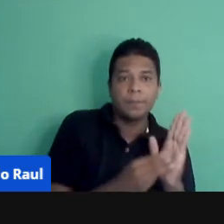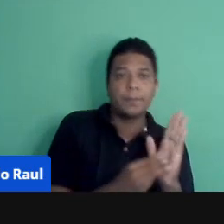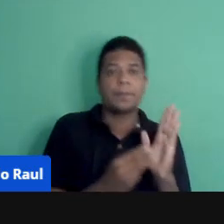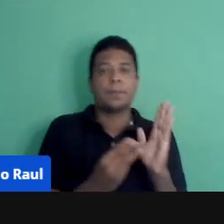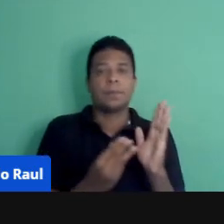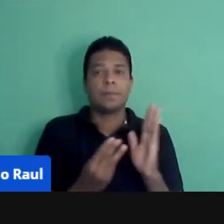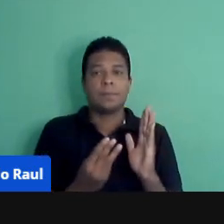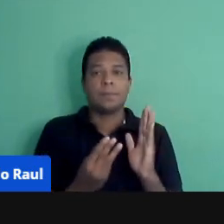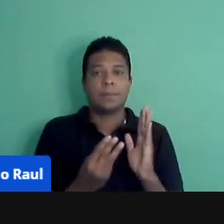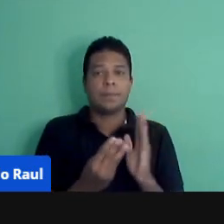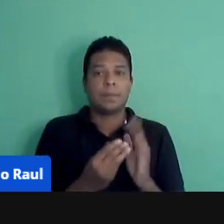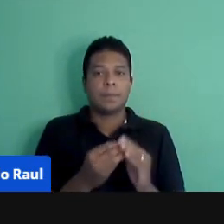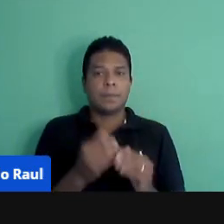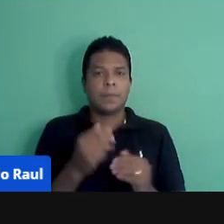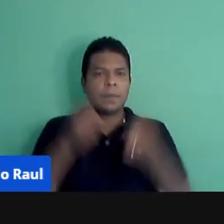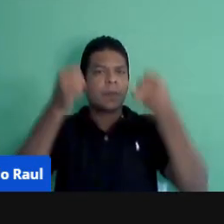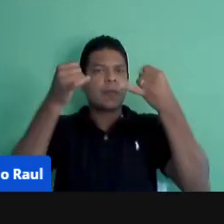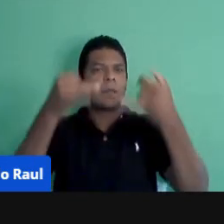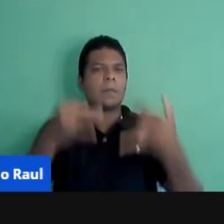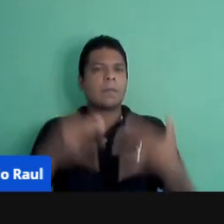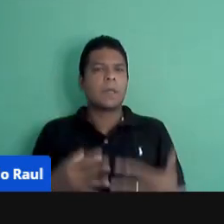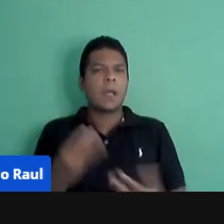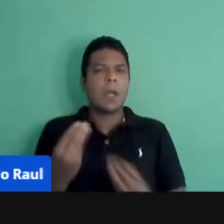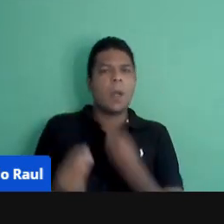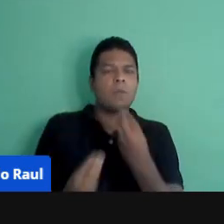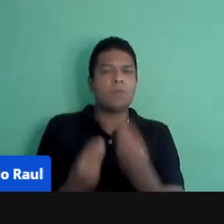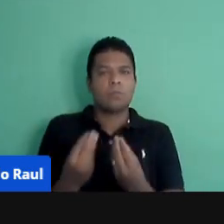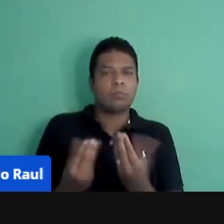vocês falassem um pouco sobre isso, né?